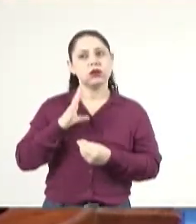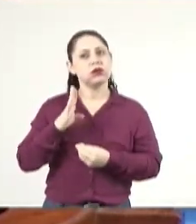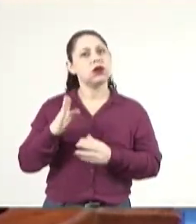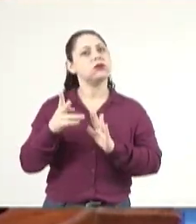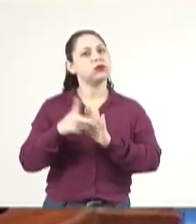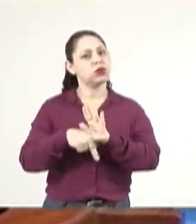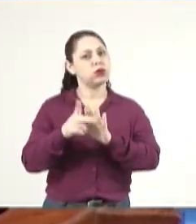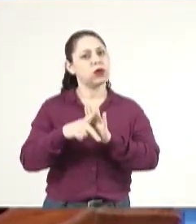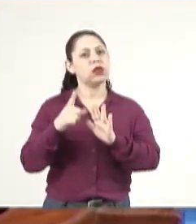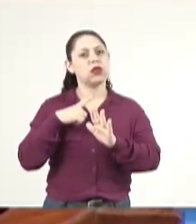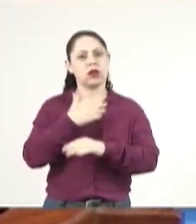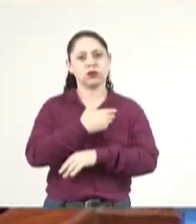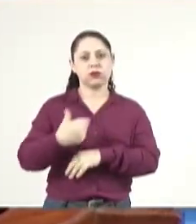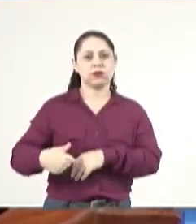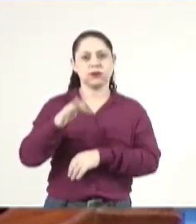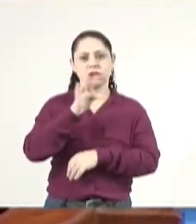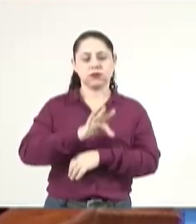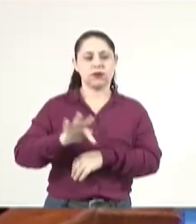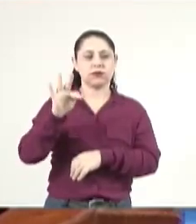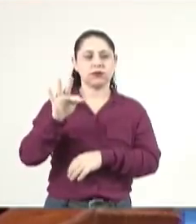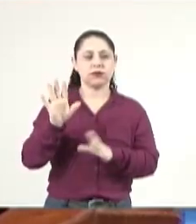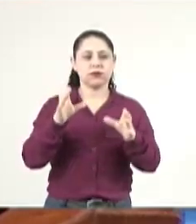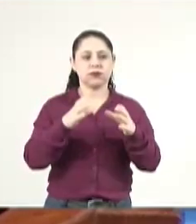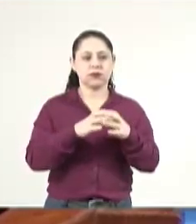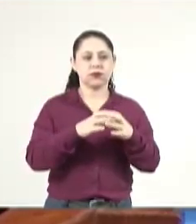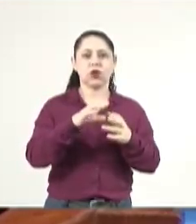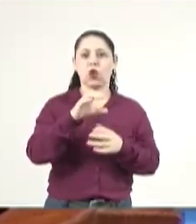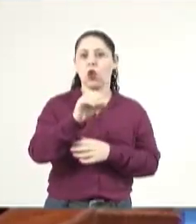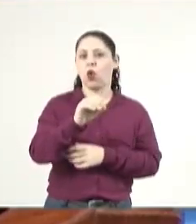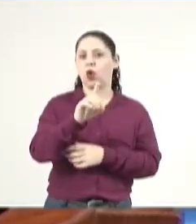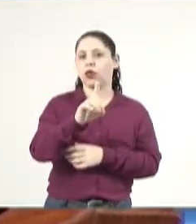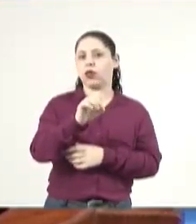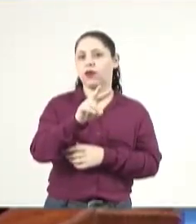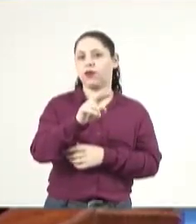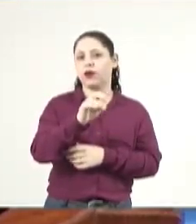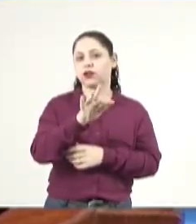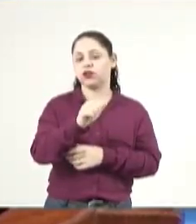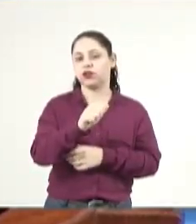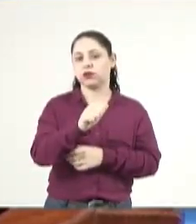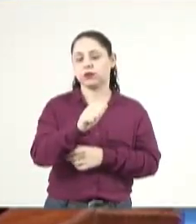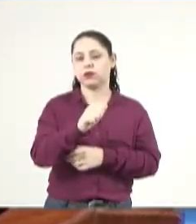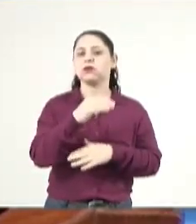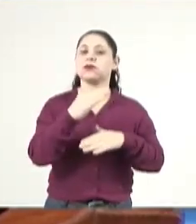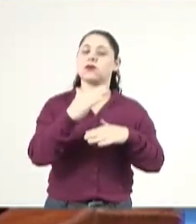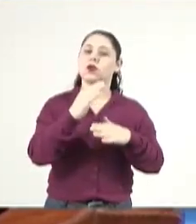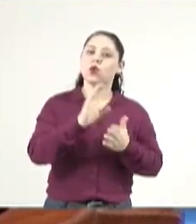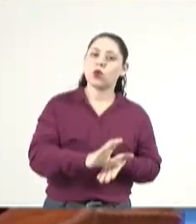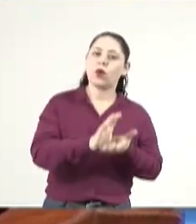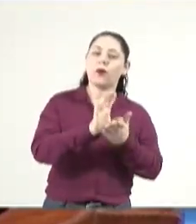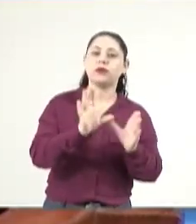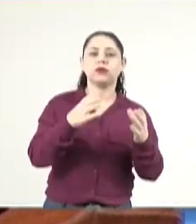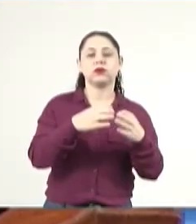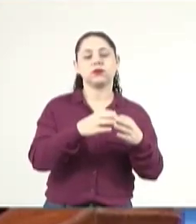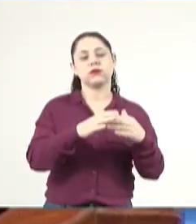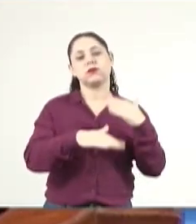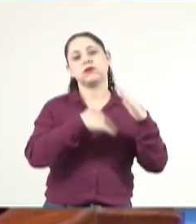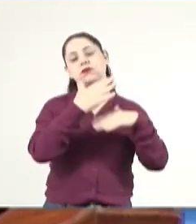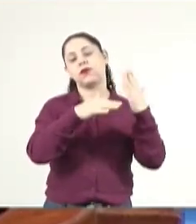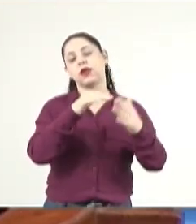Ambiente, marcado exatamente para a gente poder fazer uma reflexão, e essa casa tem que fazer, a mais